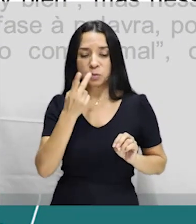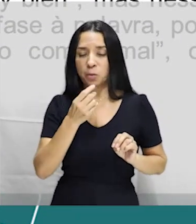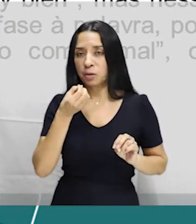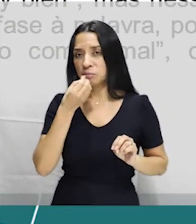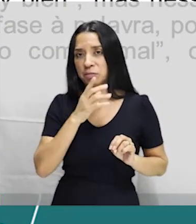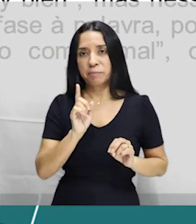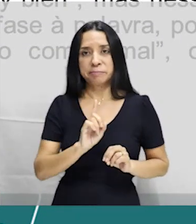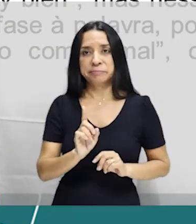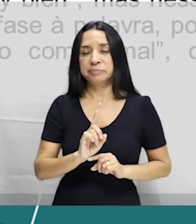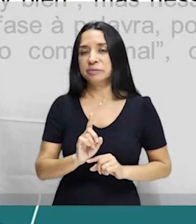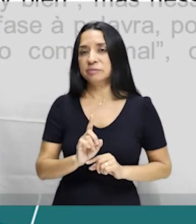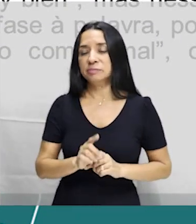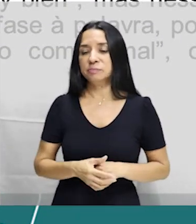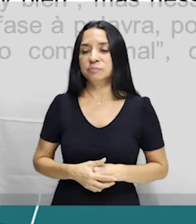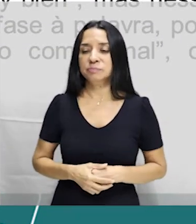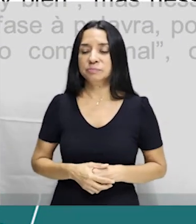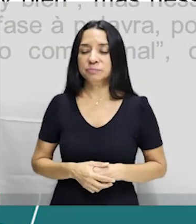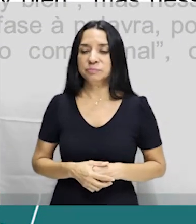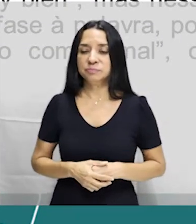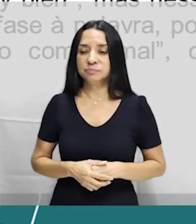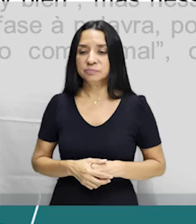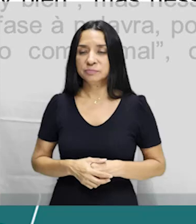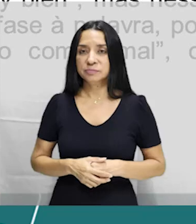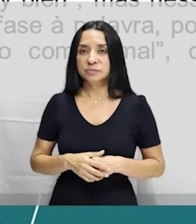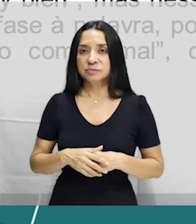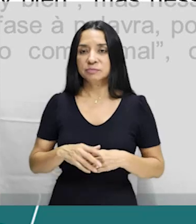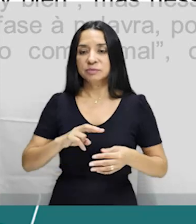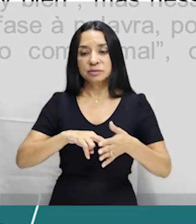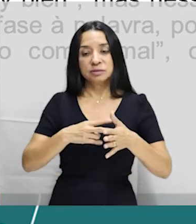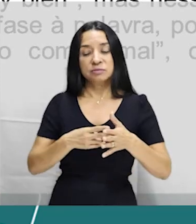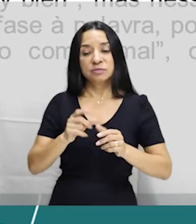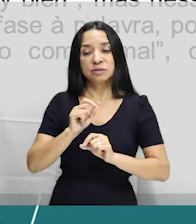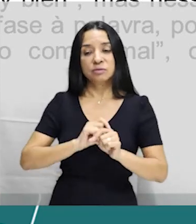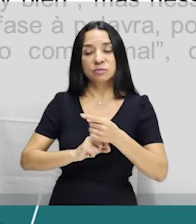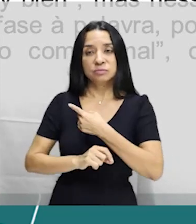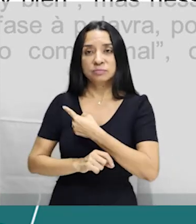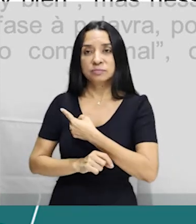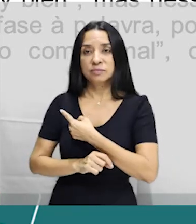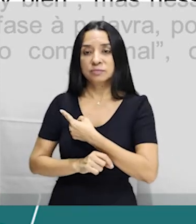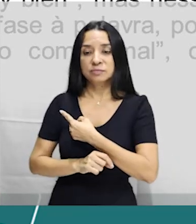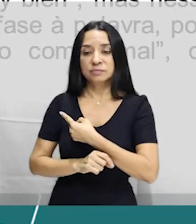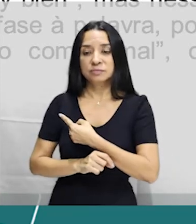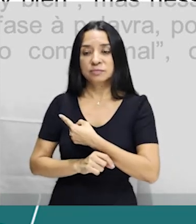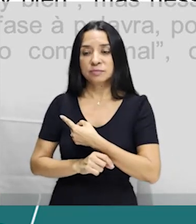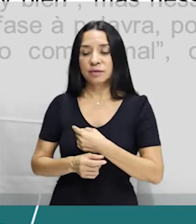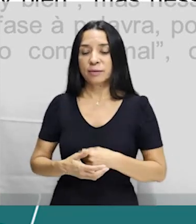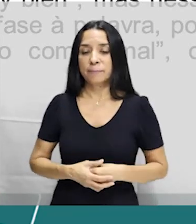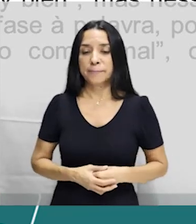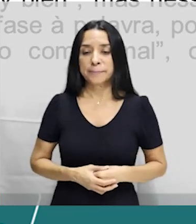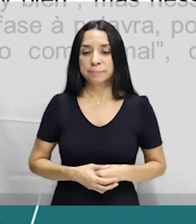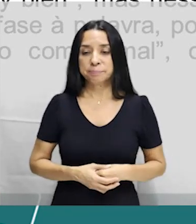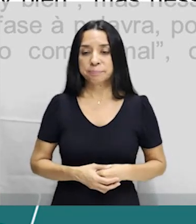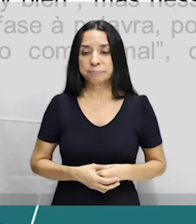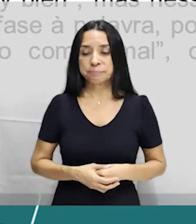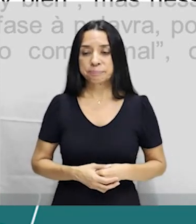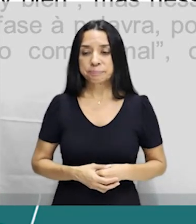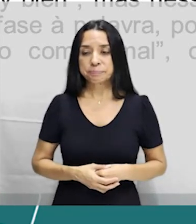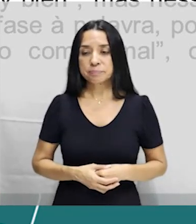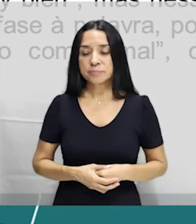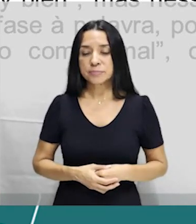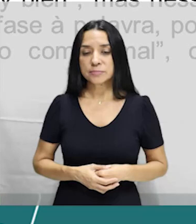algum motivo. Então, é isso que quer dizer quando ele coloca aqui, né? Será entendido se o bien não for